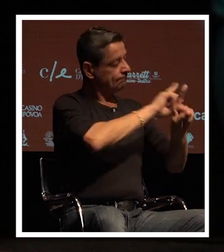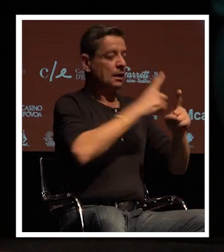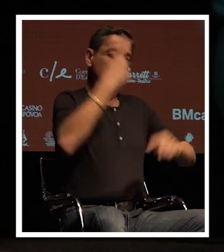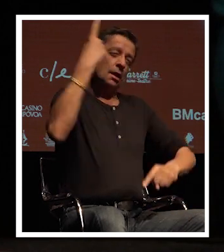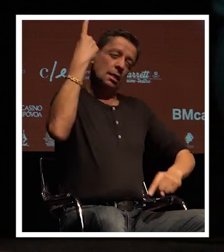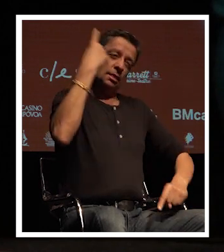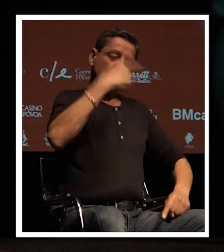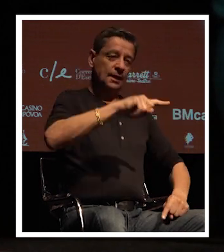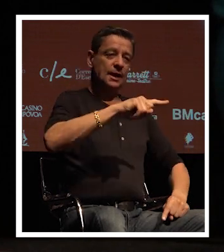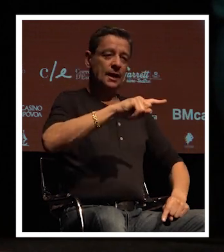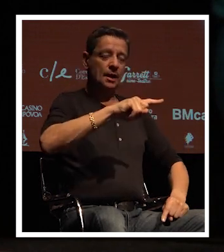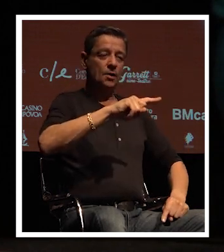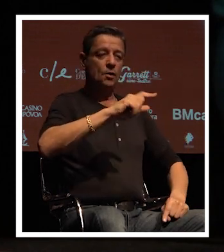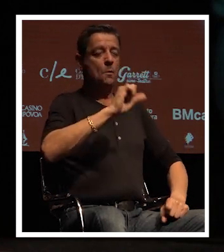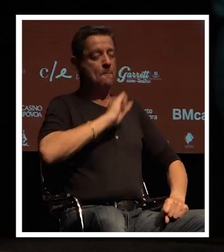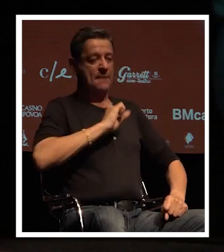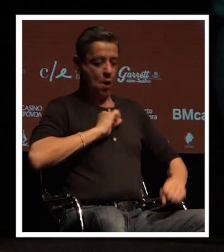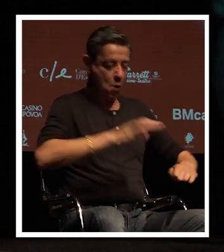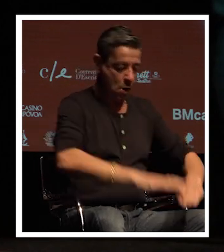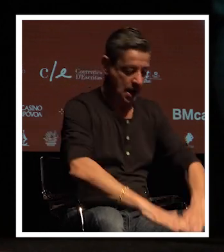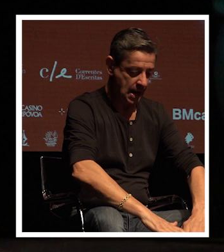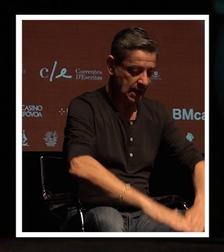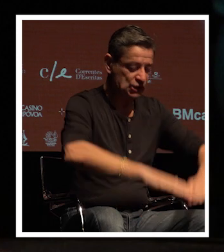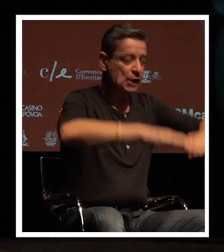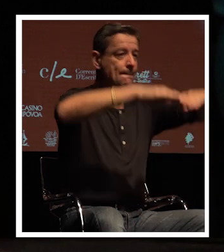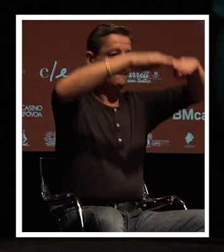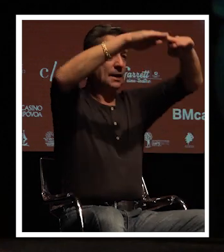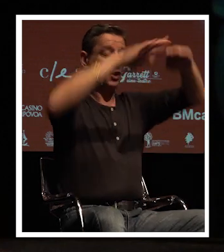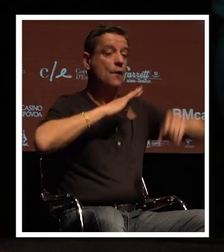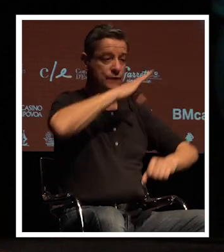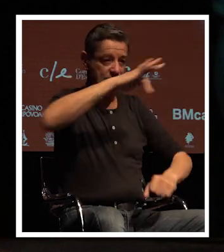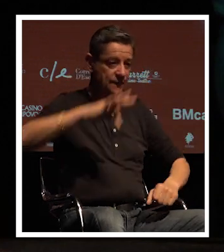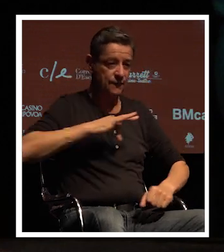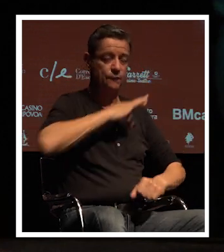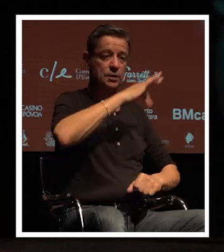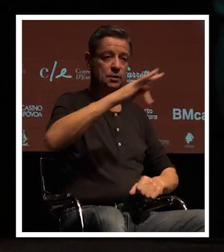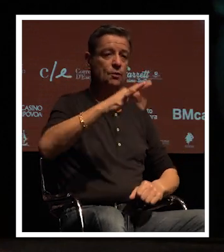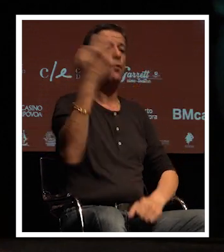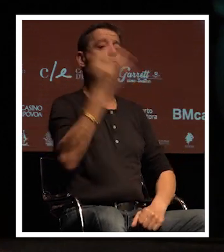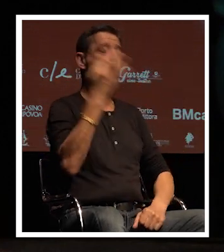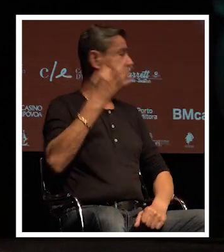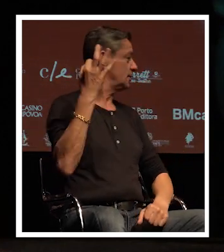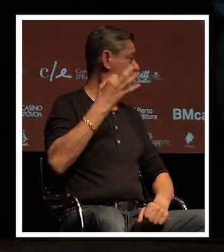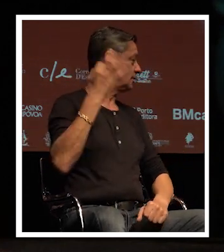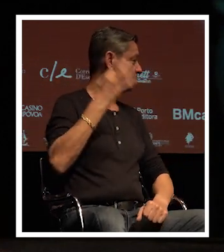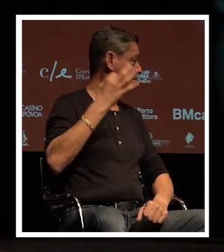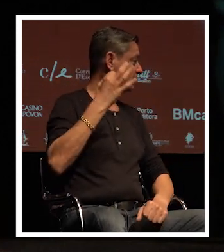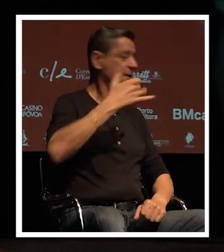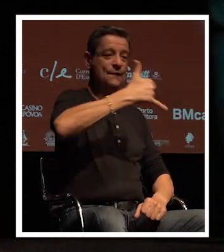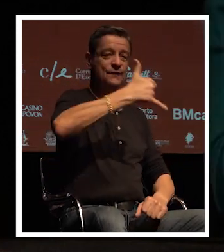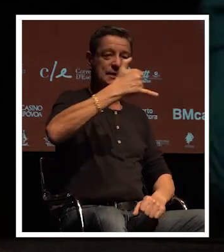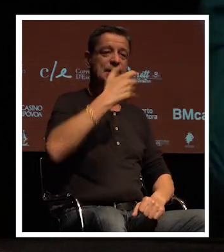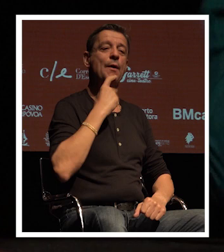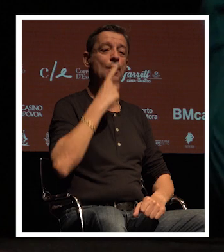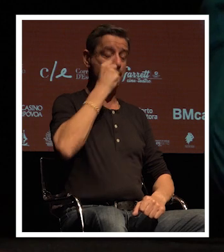tinha tido no no na no meu crescimento eu eu vinha de uma família burguesa do porto estivemos Passamos o 25 de